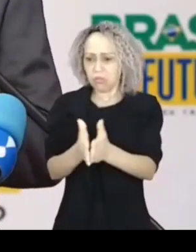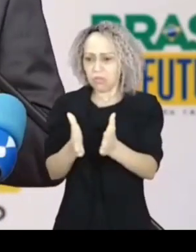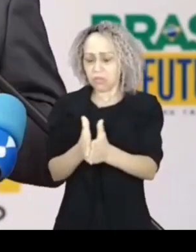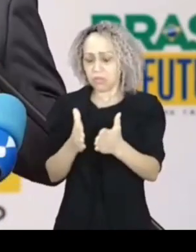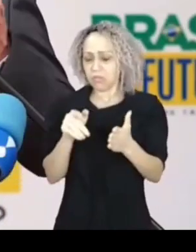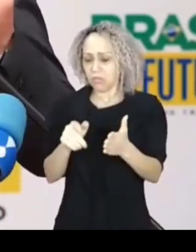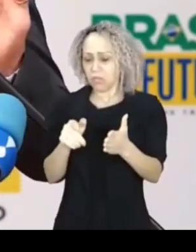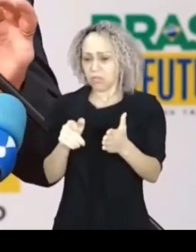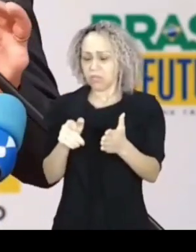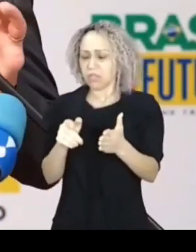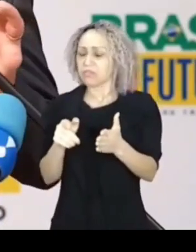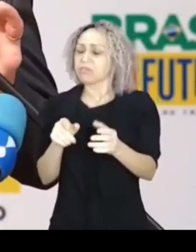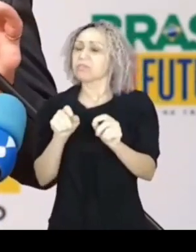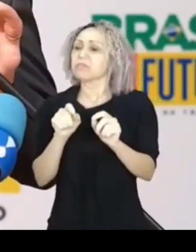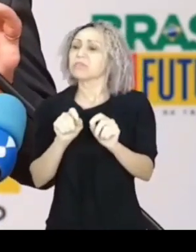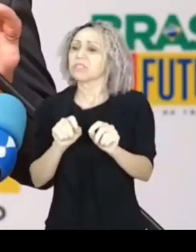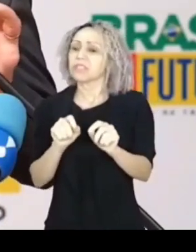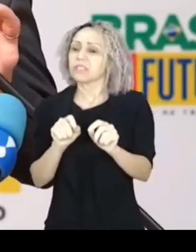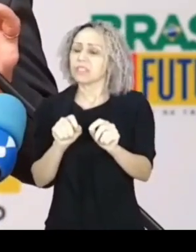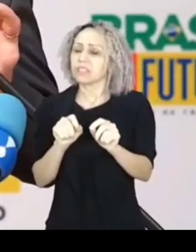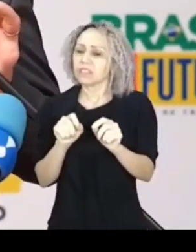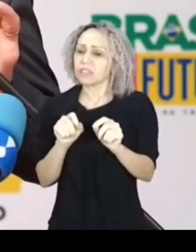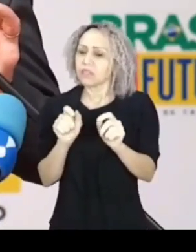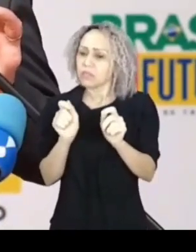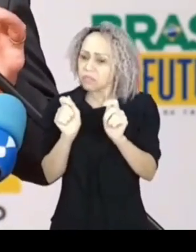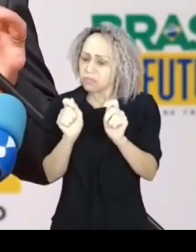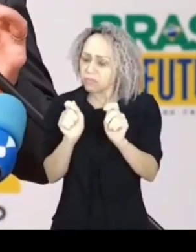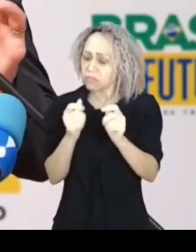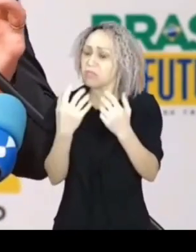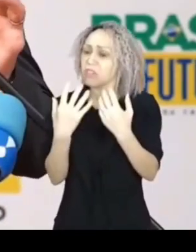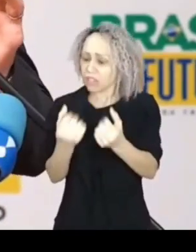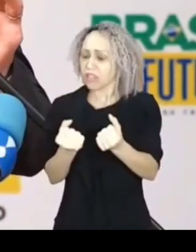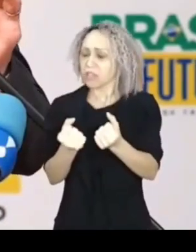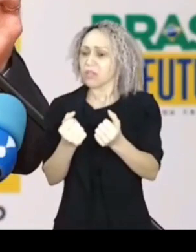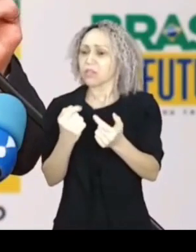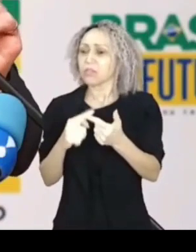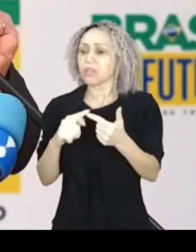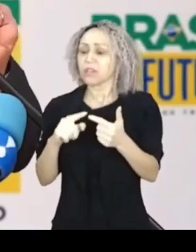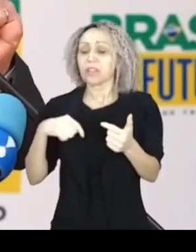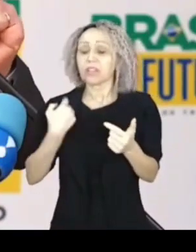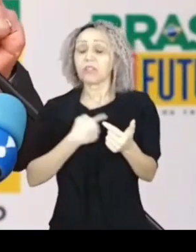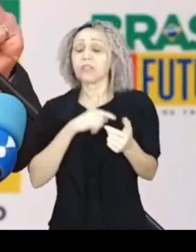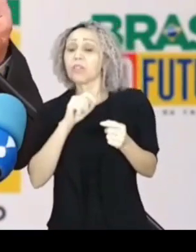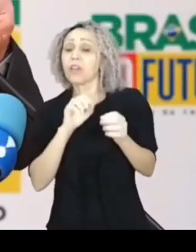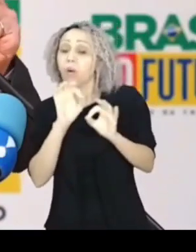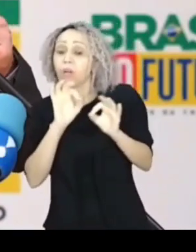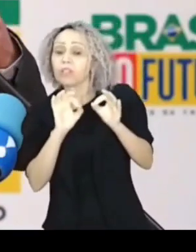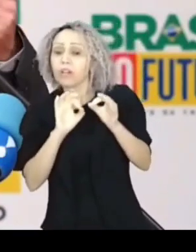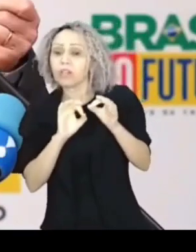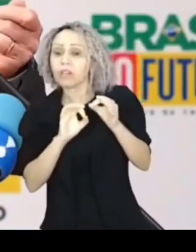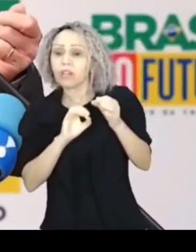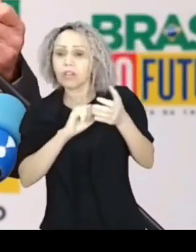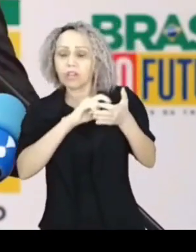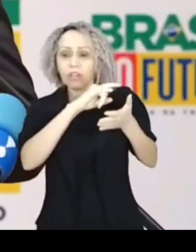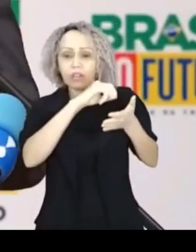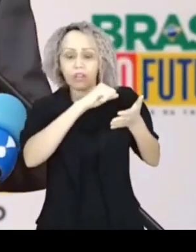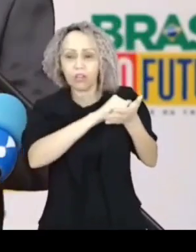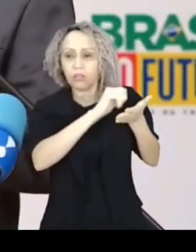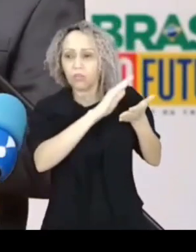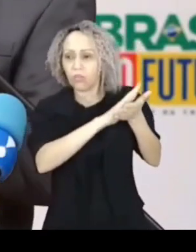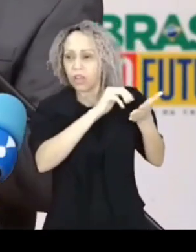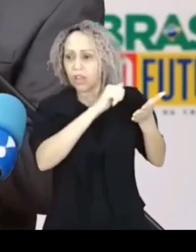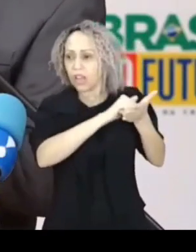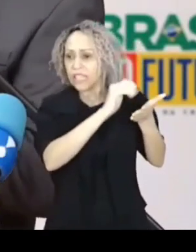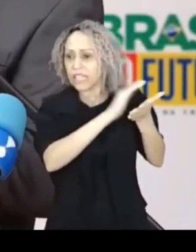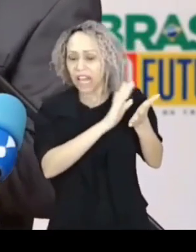ter é com o cadastro. Ou seja, é importante que o Estado cuide das pessoas mais pobres,